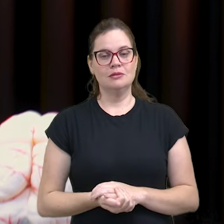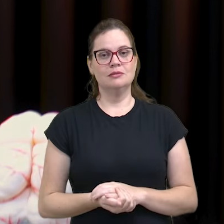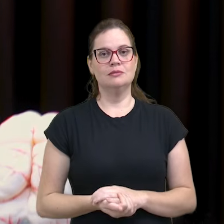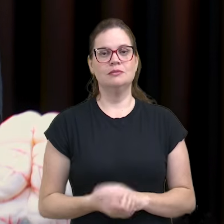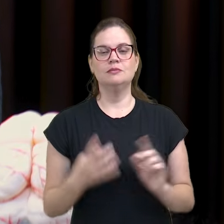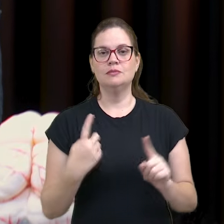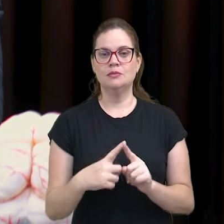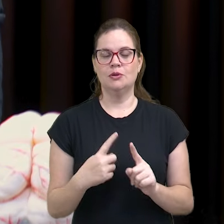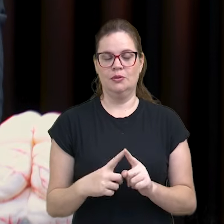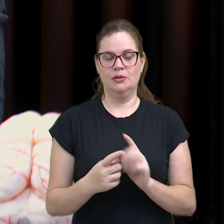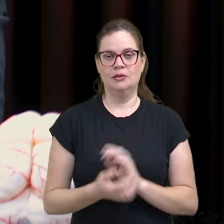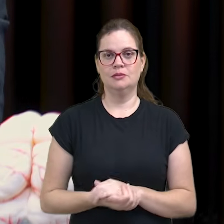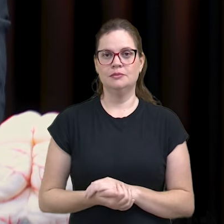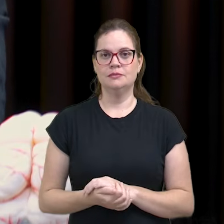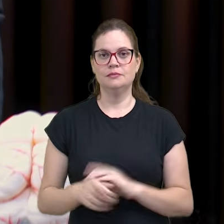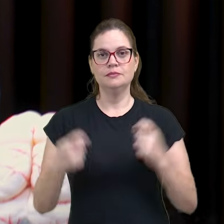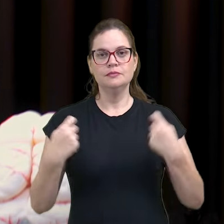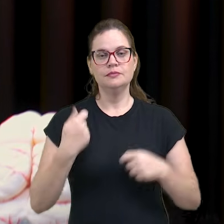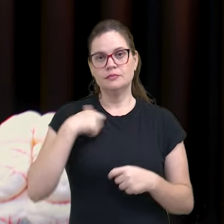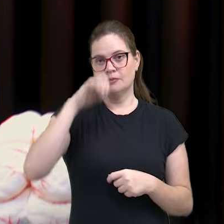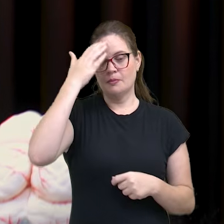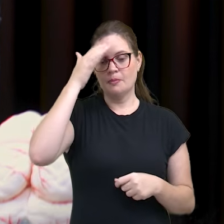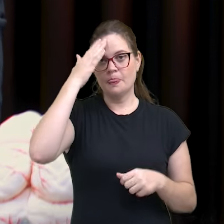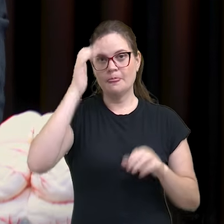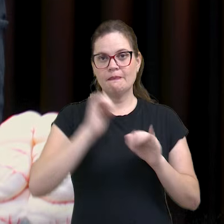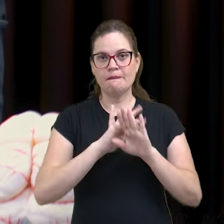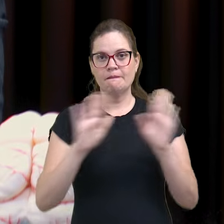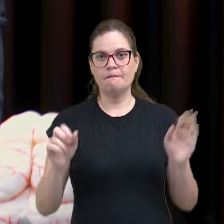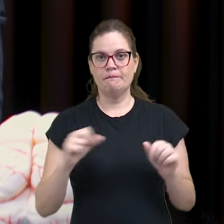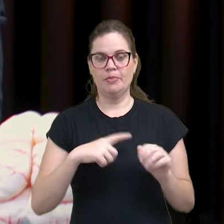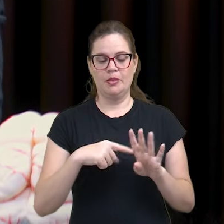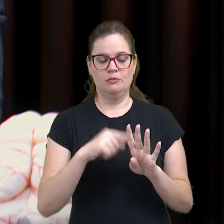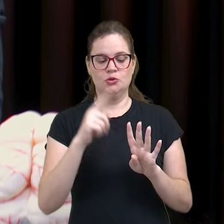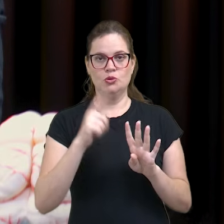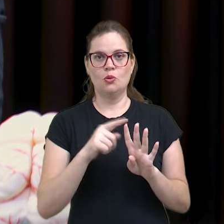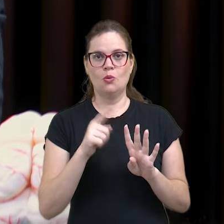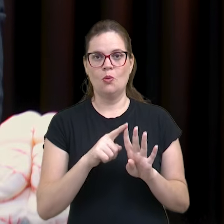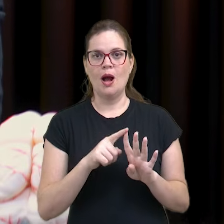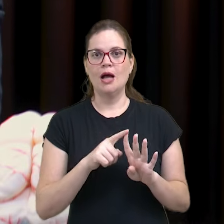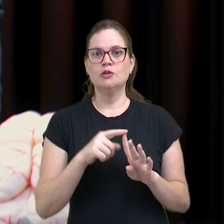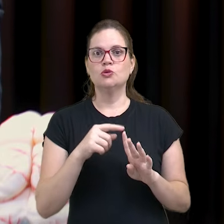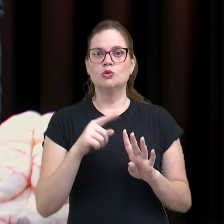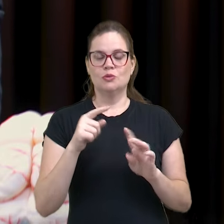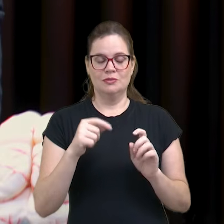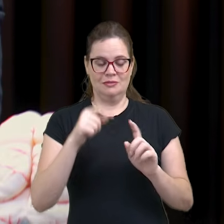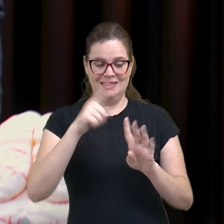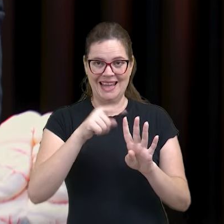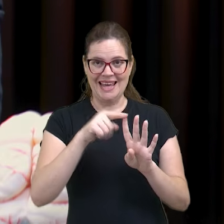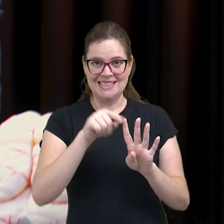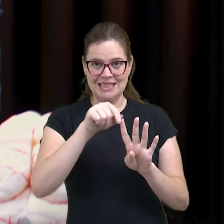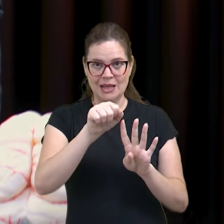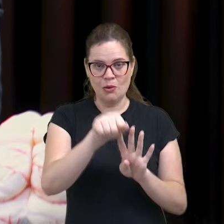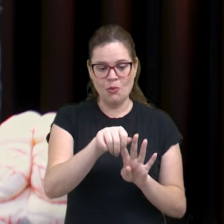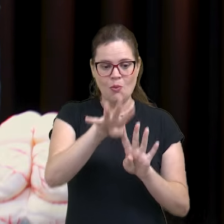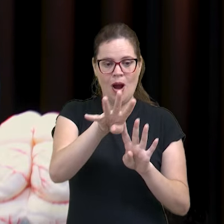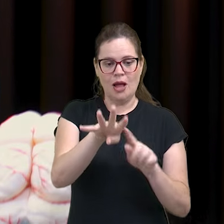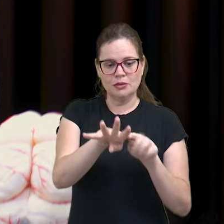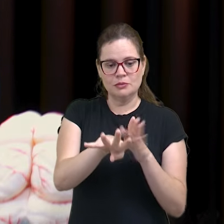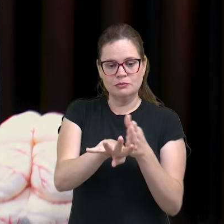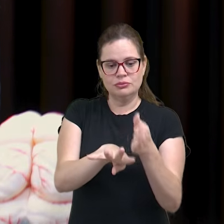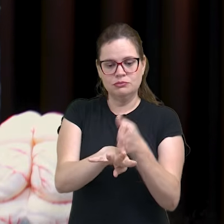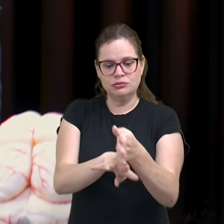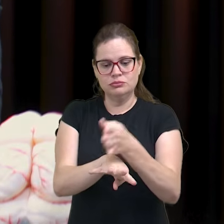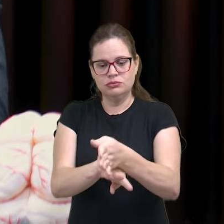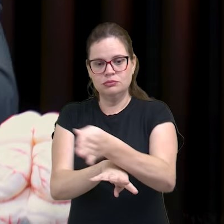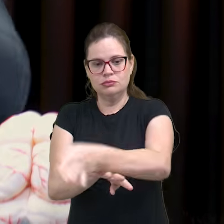você precisa entender, nós temos 4 vias dopaminérgicas no nosso organismo, e uma delas fala sobre essa parte da